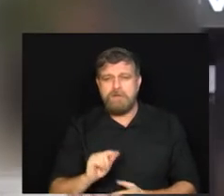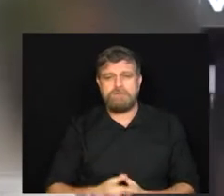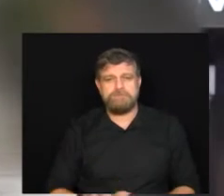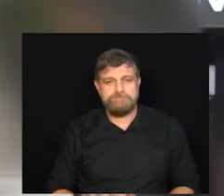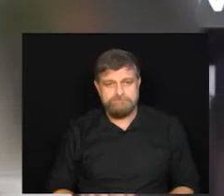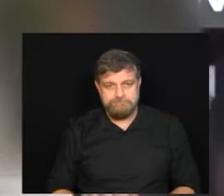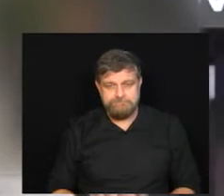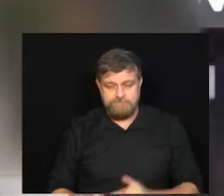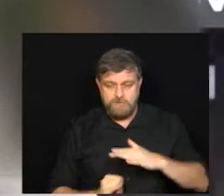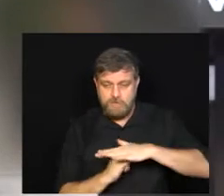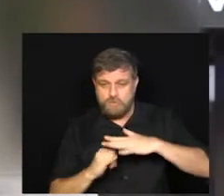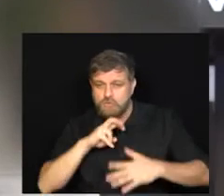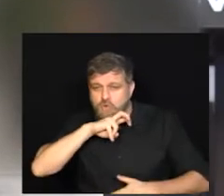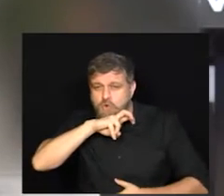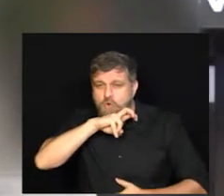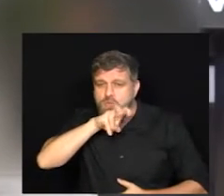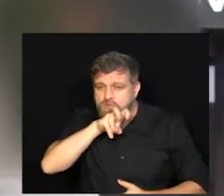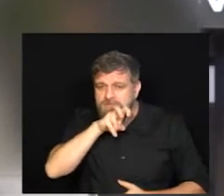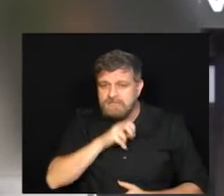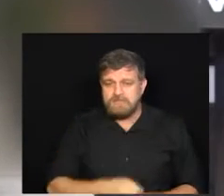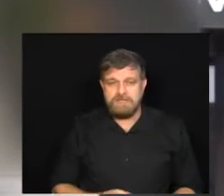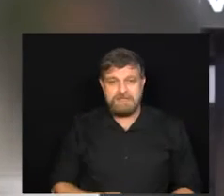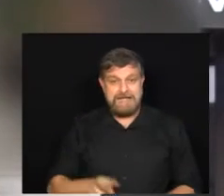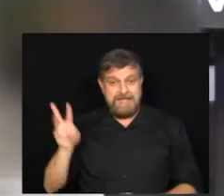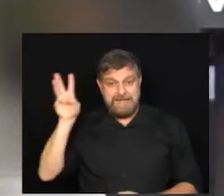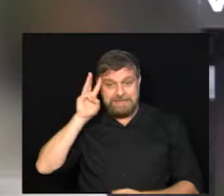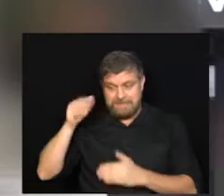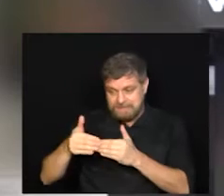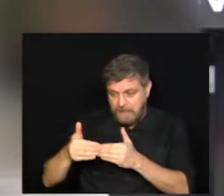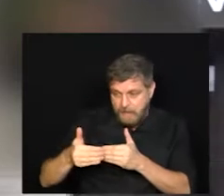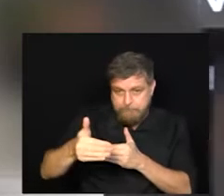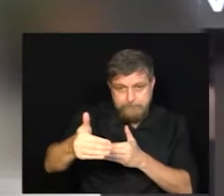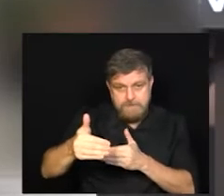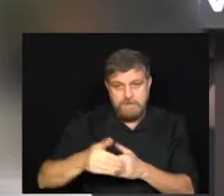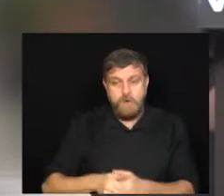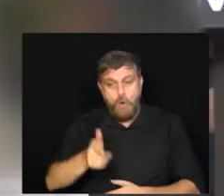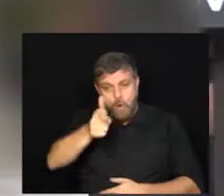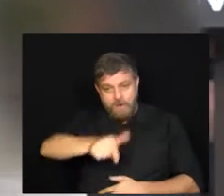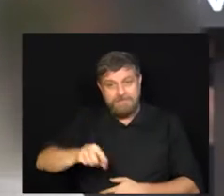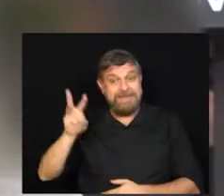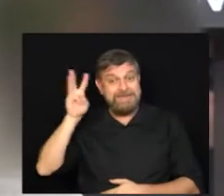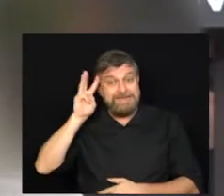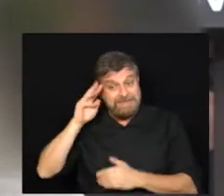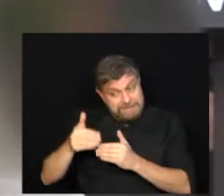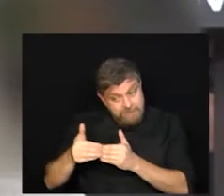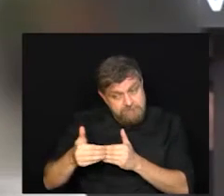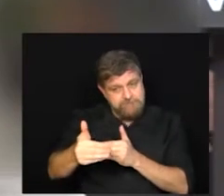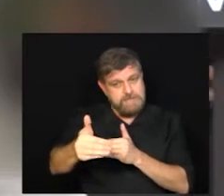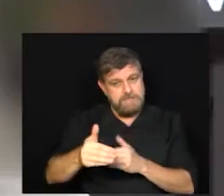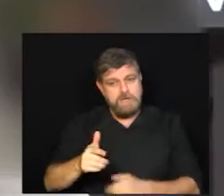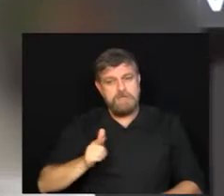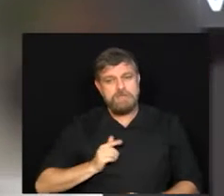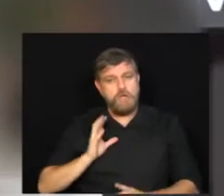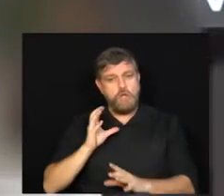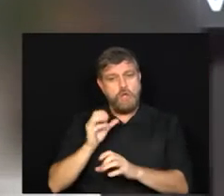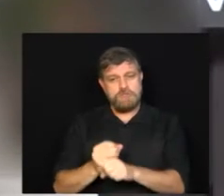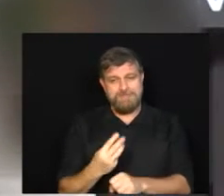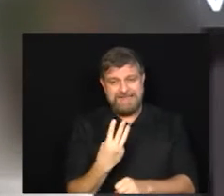O Butantan vai entregar a partir da próxima terça-feira, repito, a partir da próxima terça-feira, um total